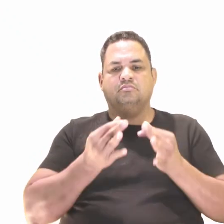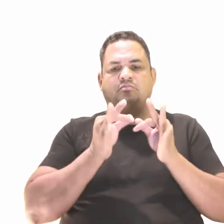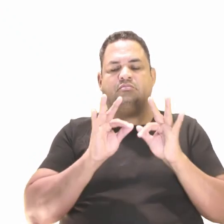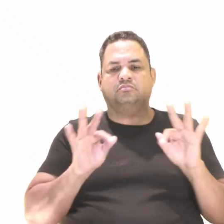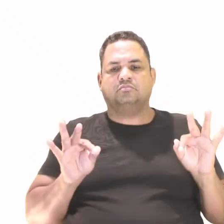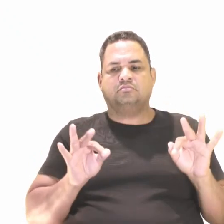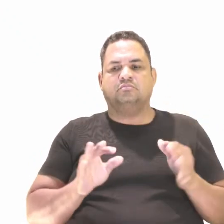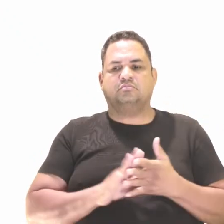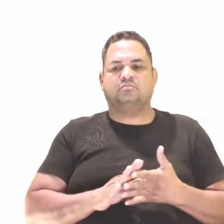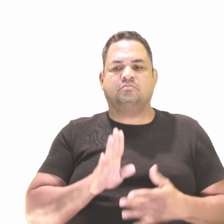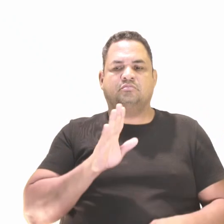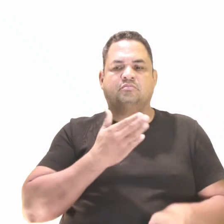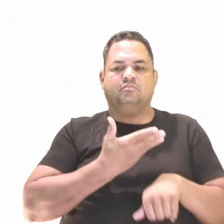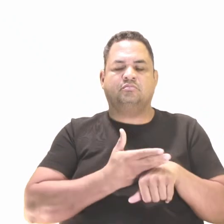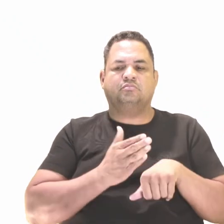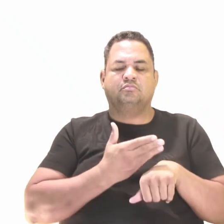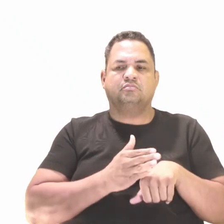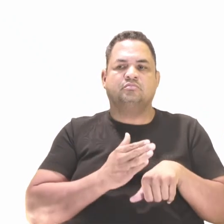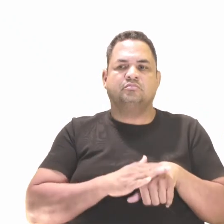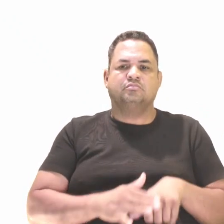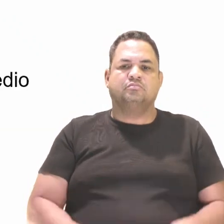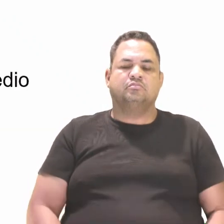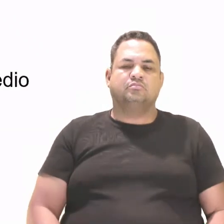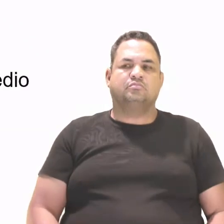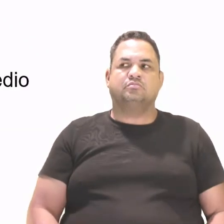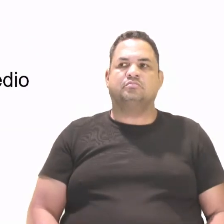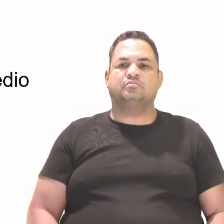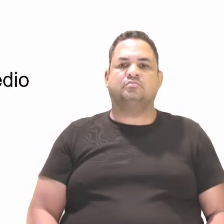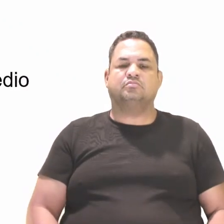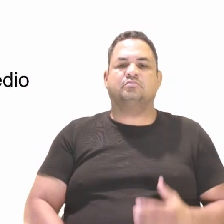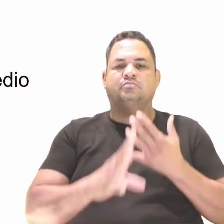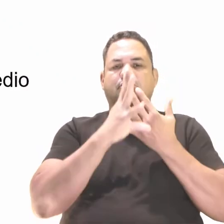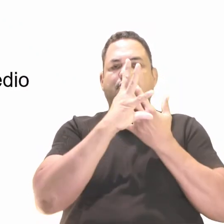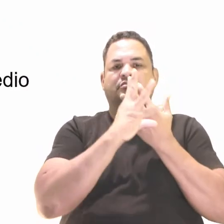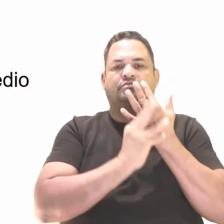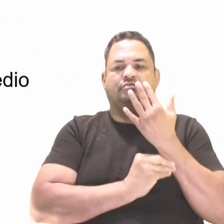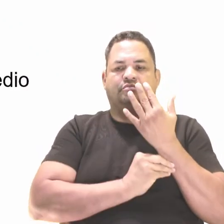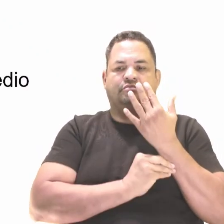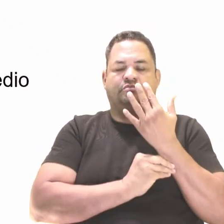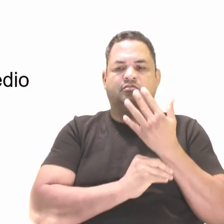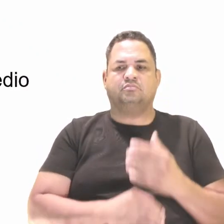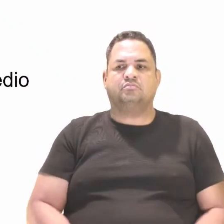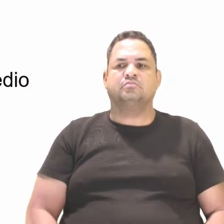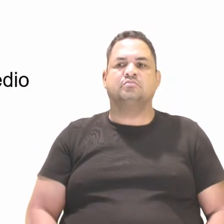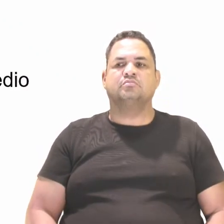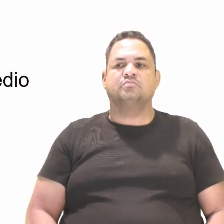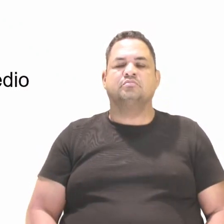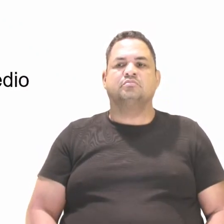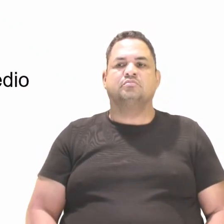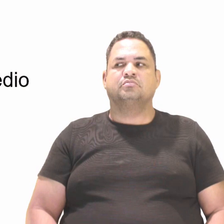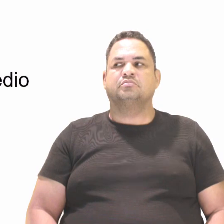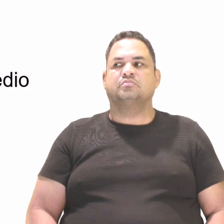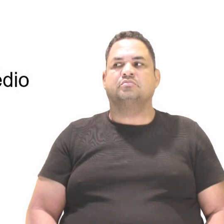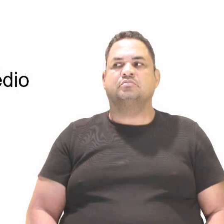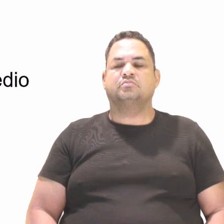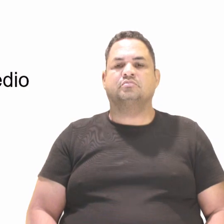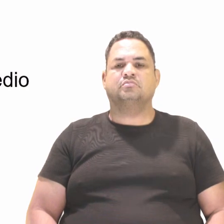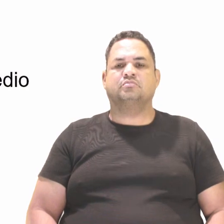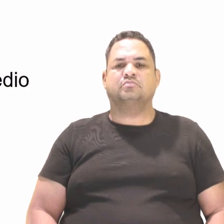simples, bem prático. And that's it. Olha aí, essas são as nossas